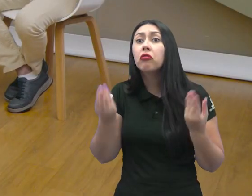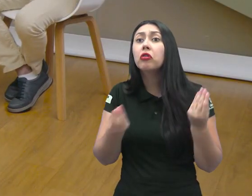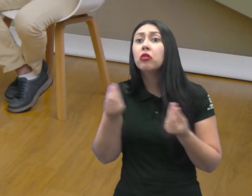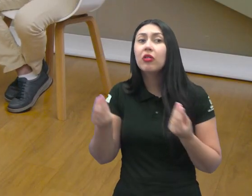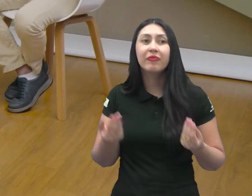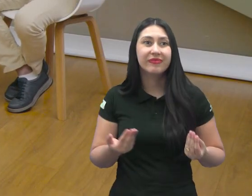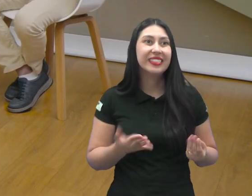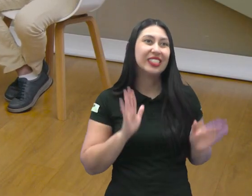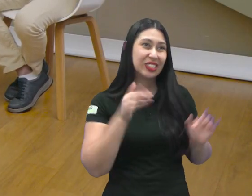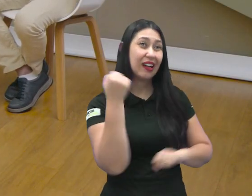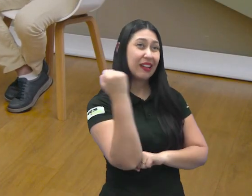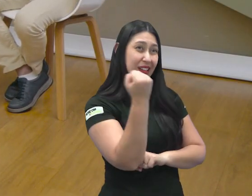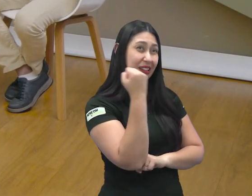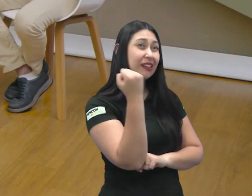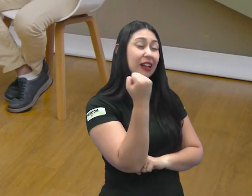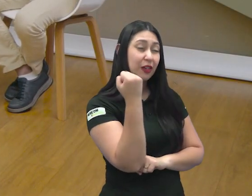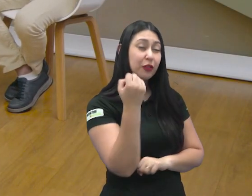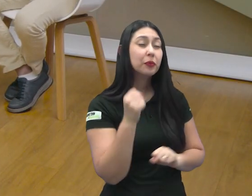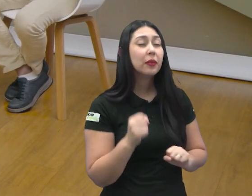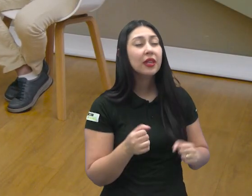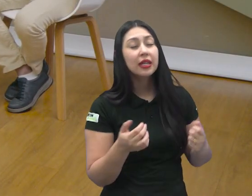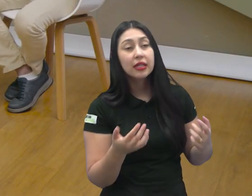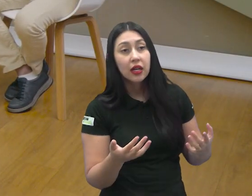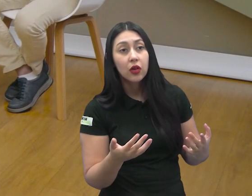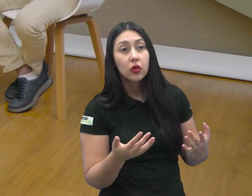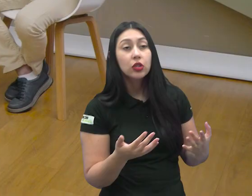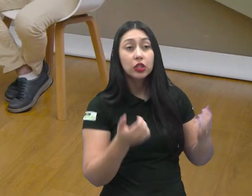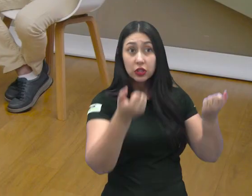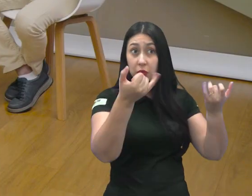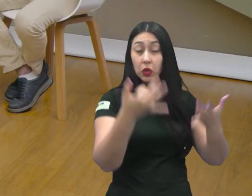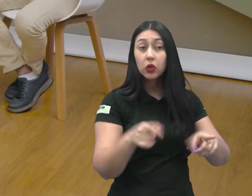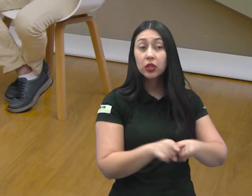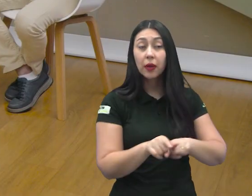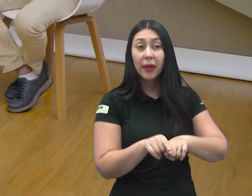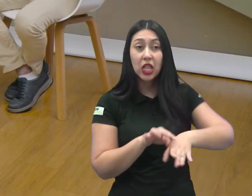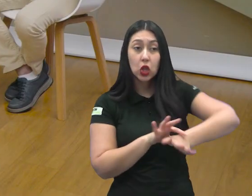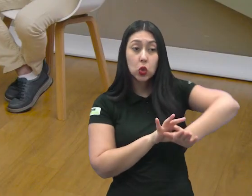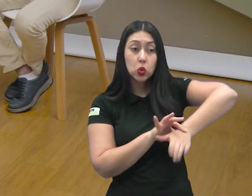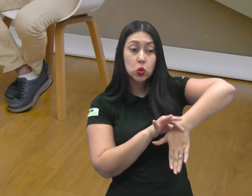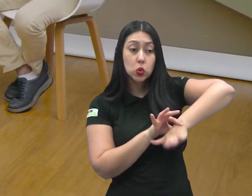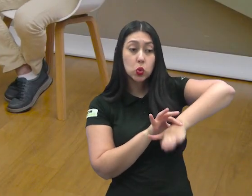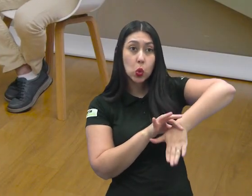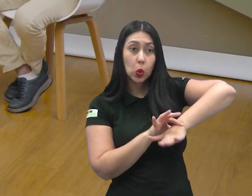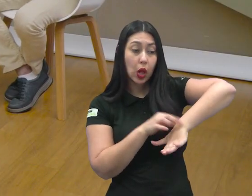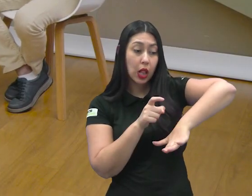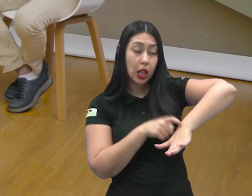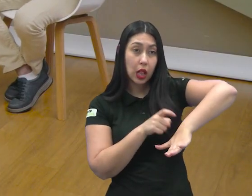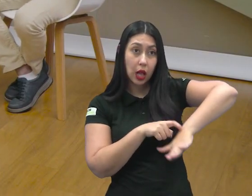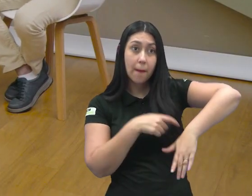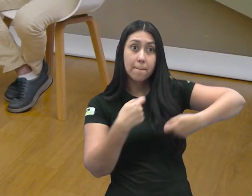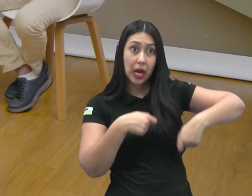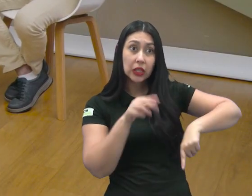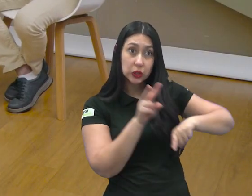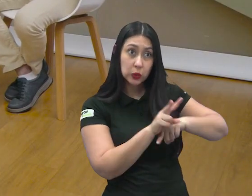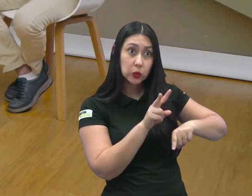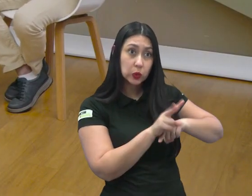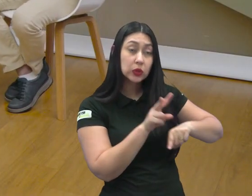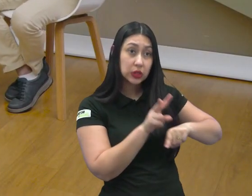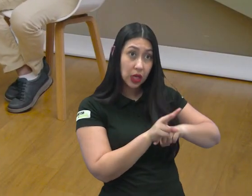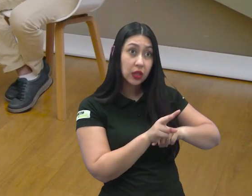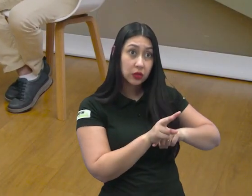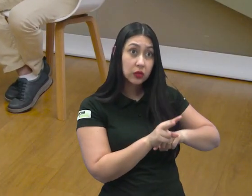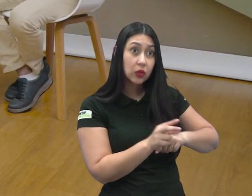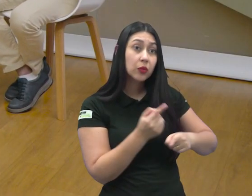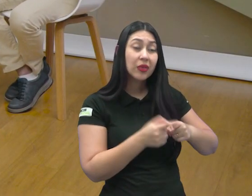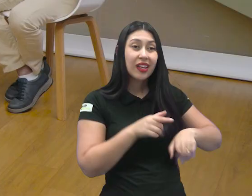muito grave. É muito Doutor, grave. E já que você falou do tornozelo, o tornozelo também exige bastante cuidados, né? Bastante. Até porque um